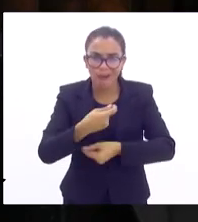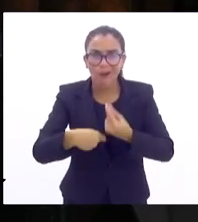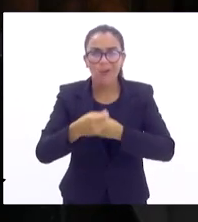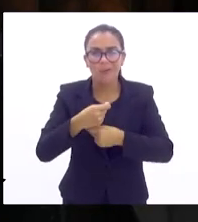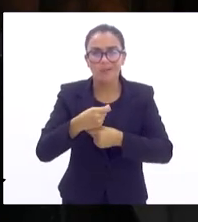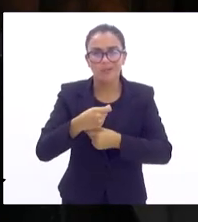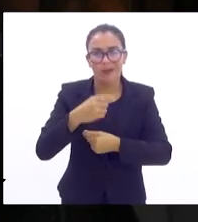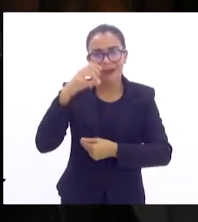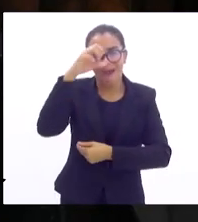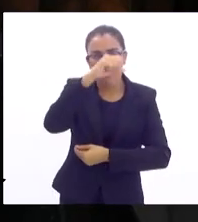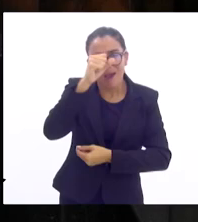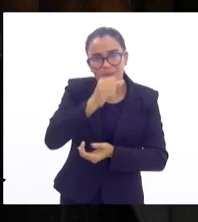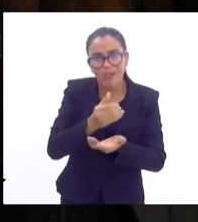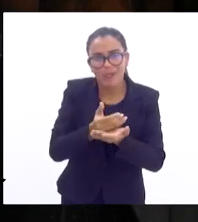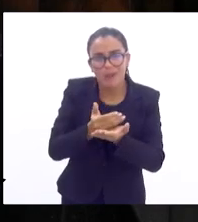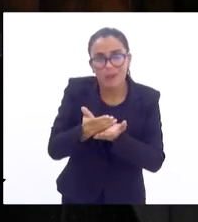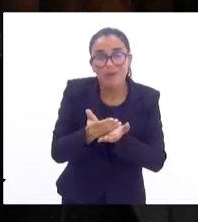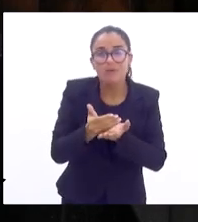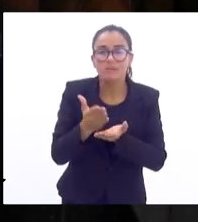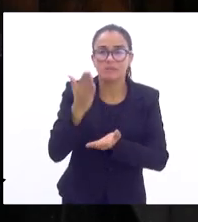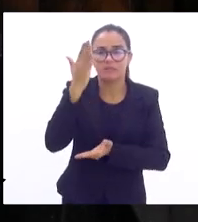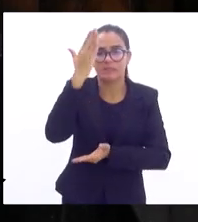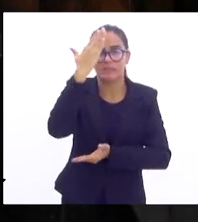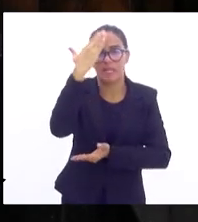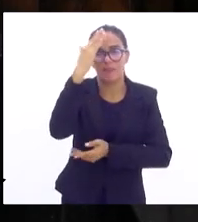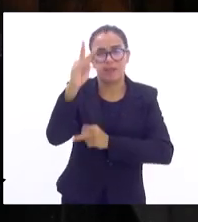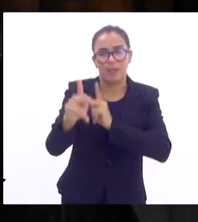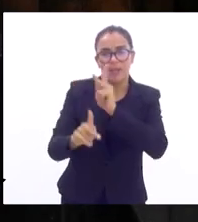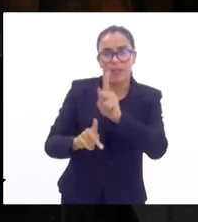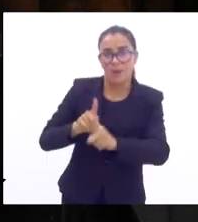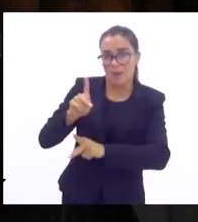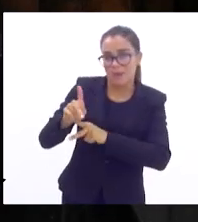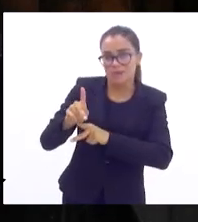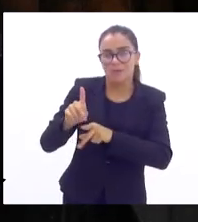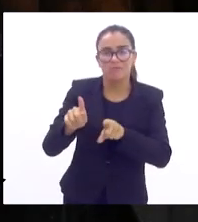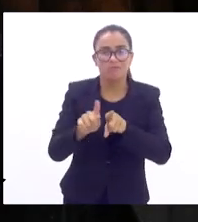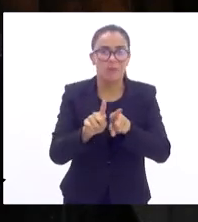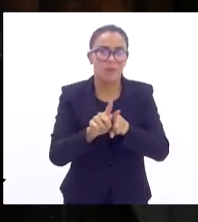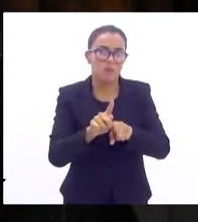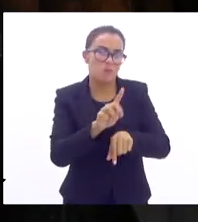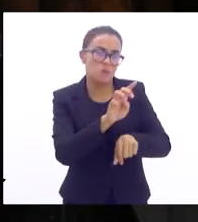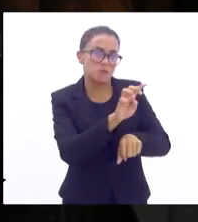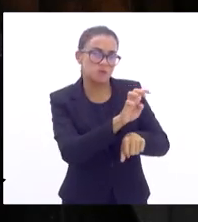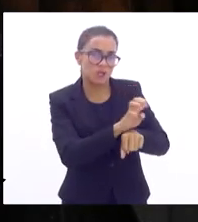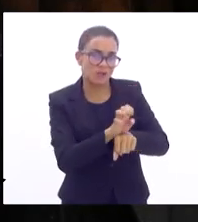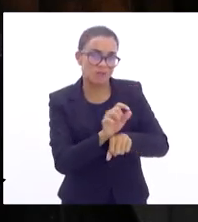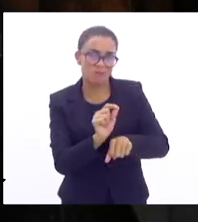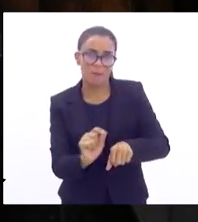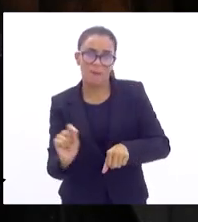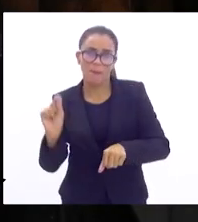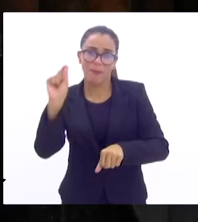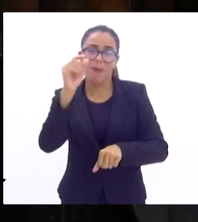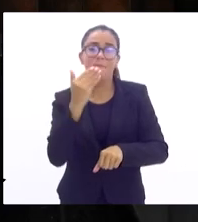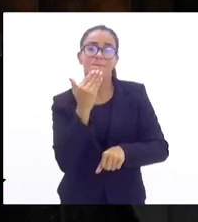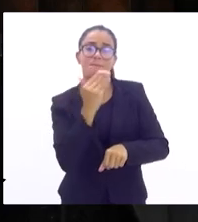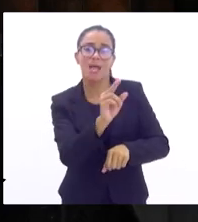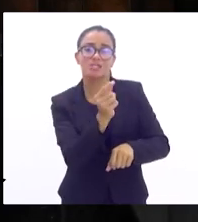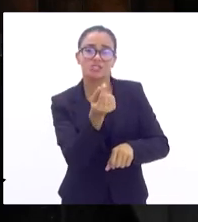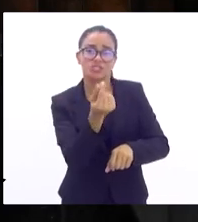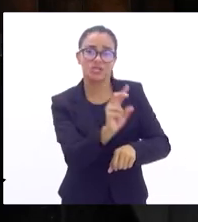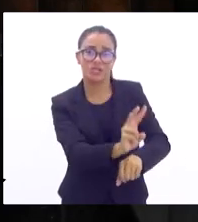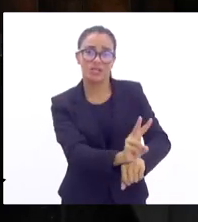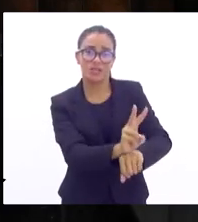sabe que uma nação um estado se toma dinheiro emprestado